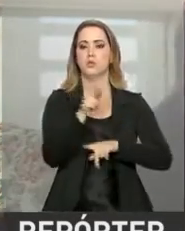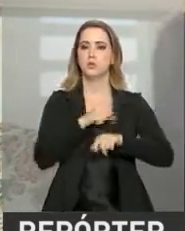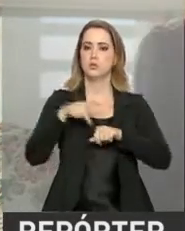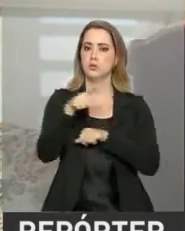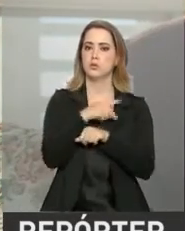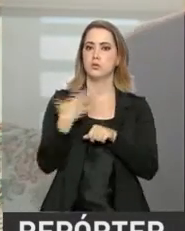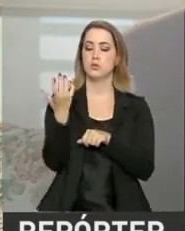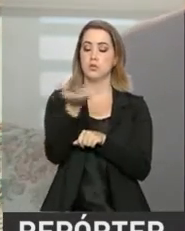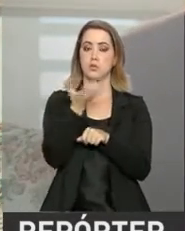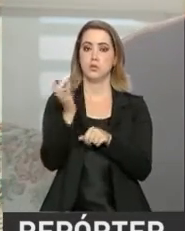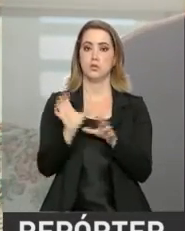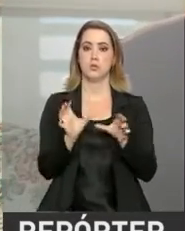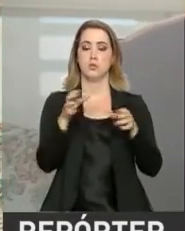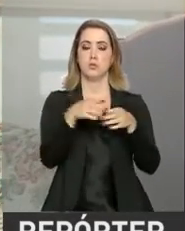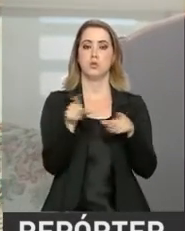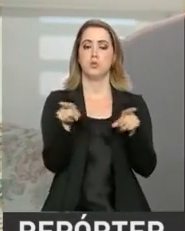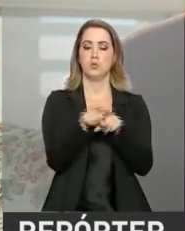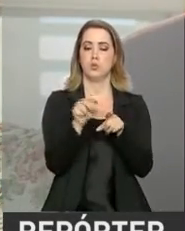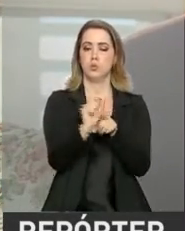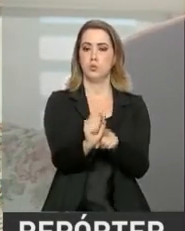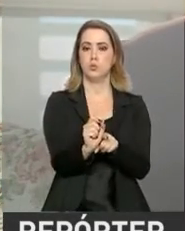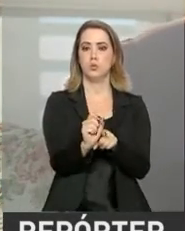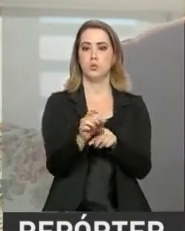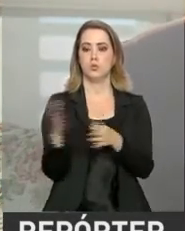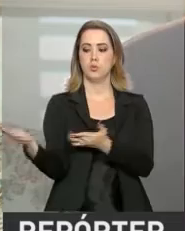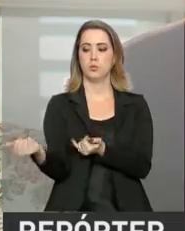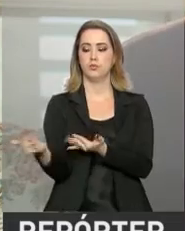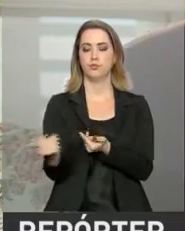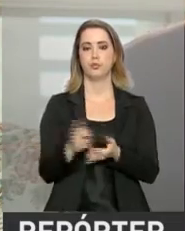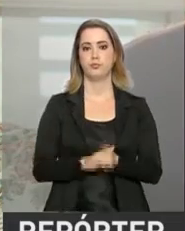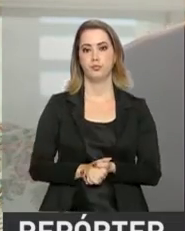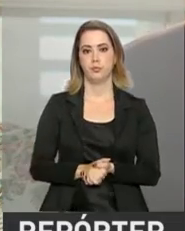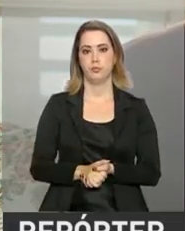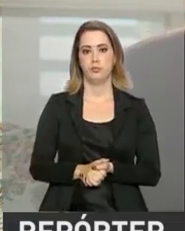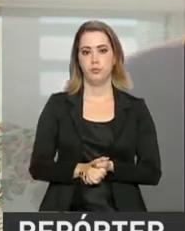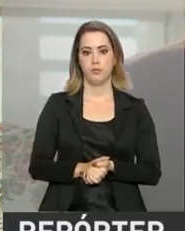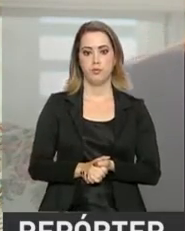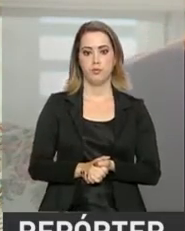queremos que a cúpula tenha um foco na juventude.